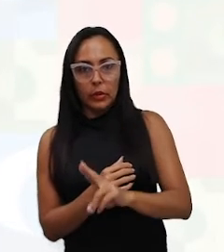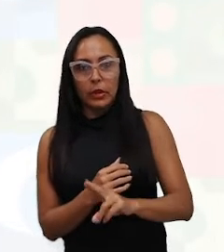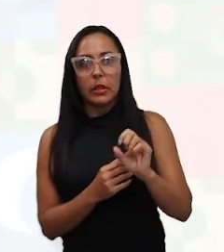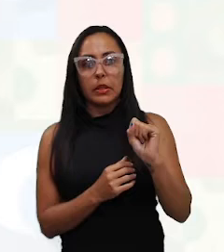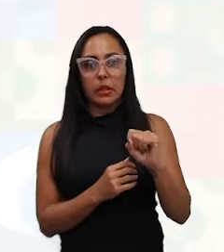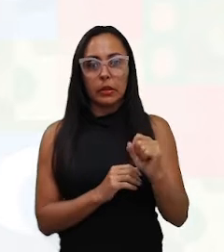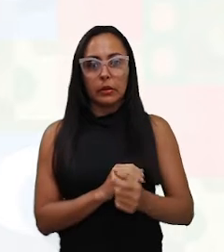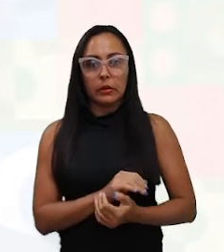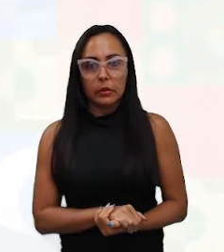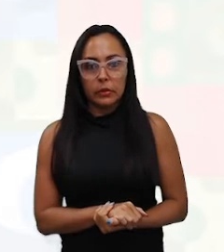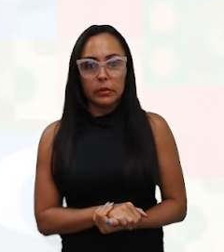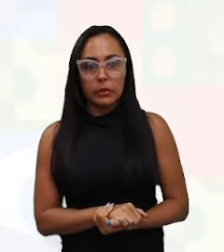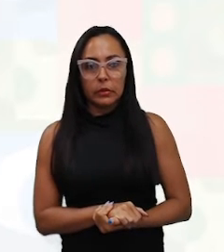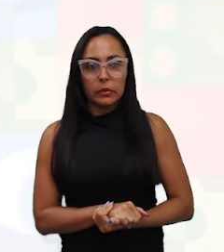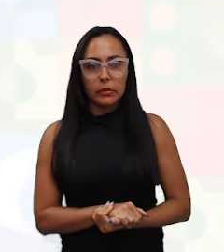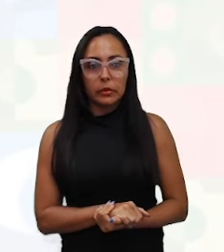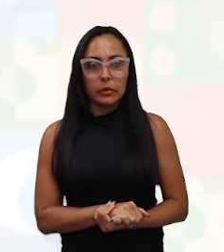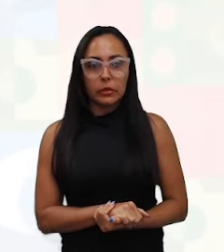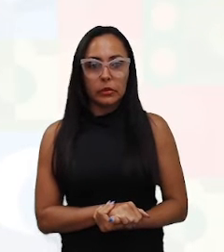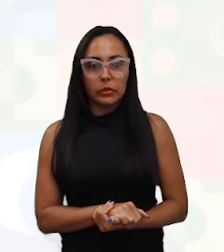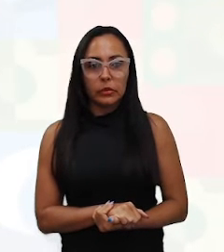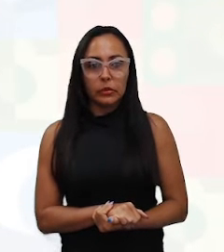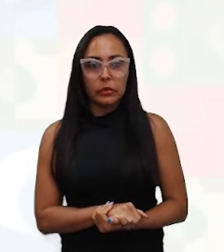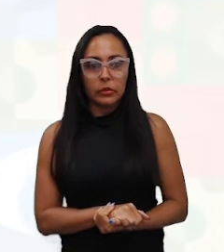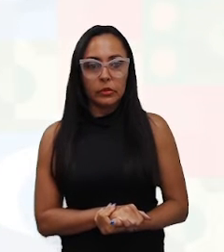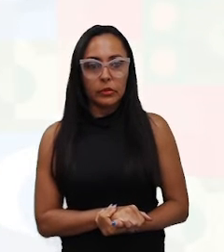com 2 pontos de fuga.